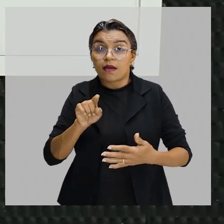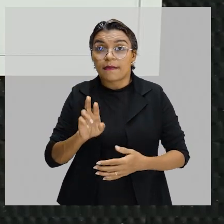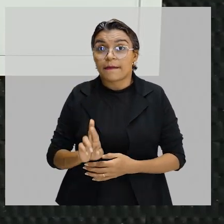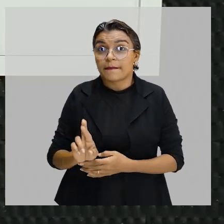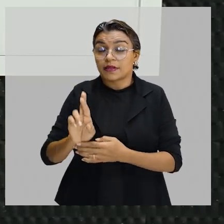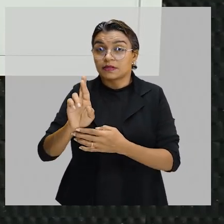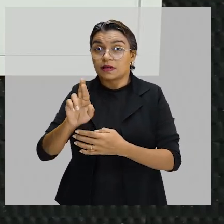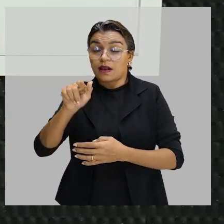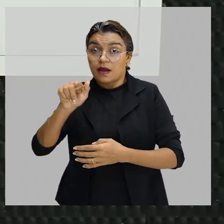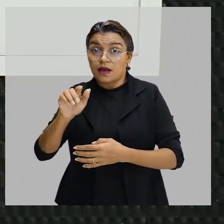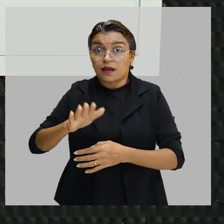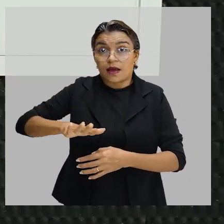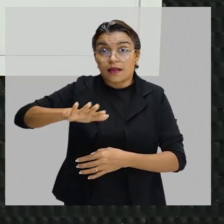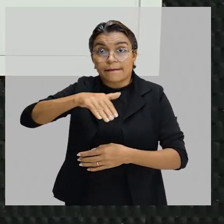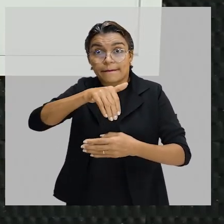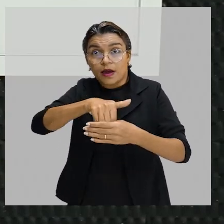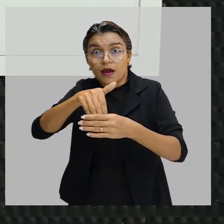eleitoral.